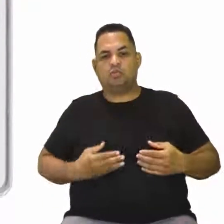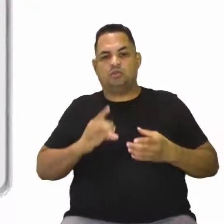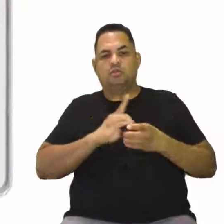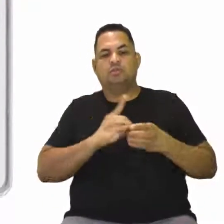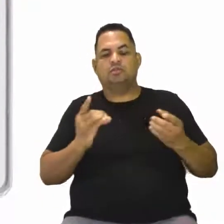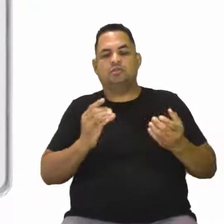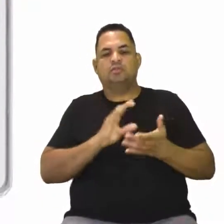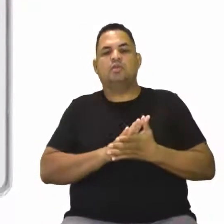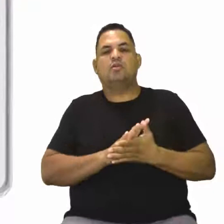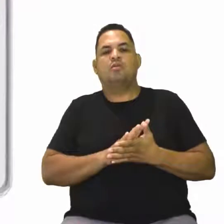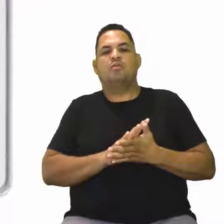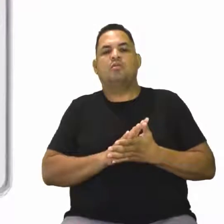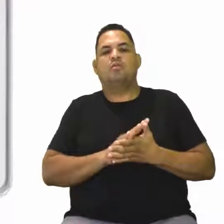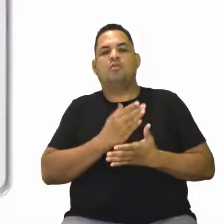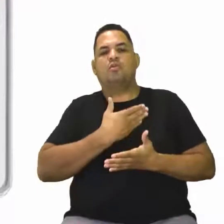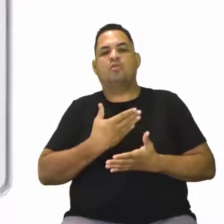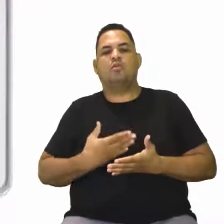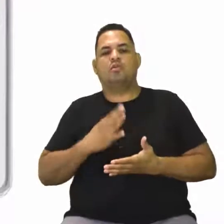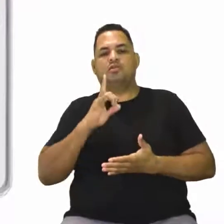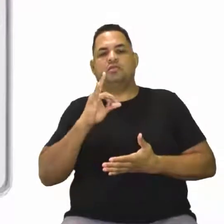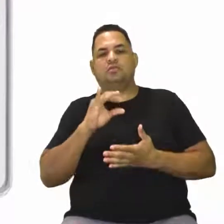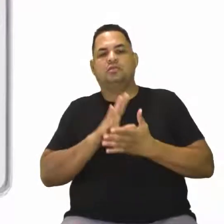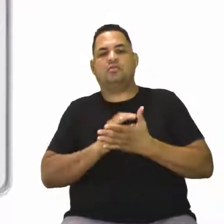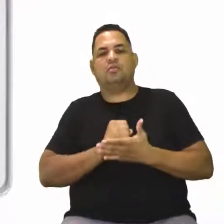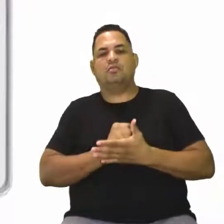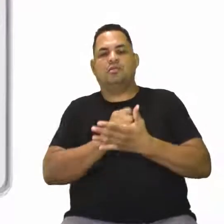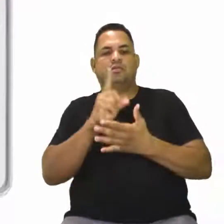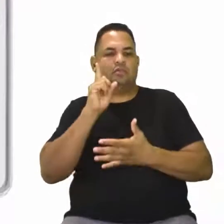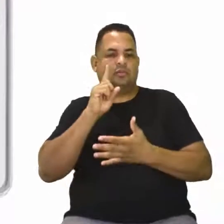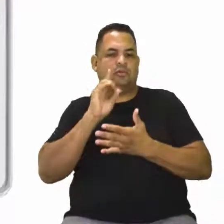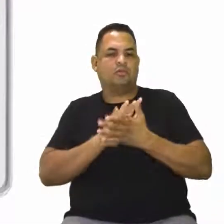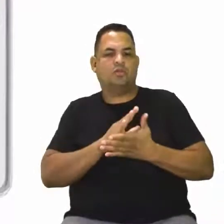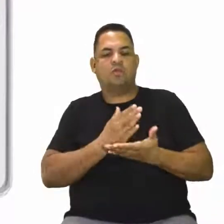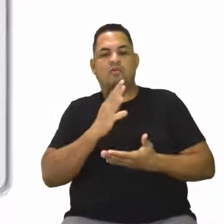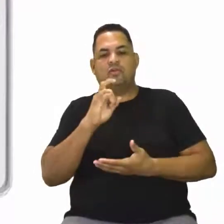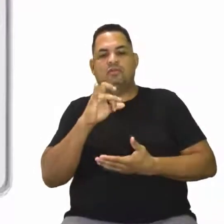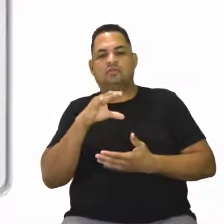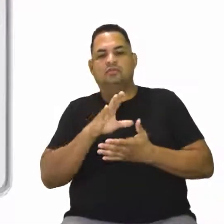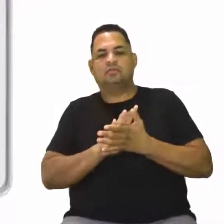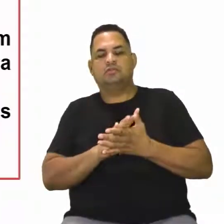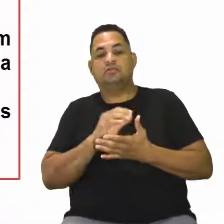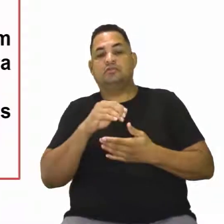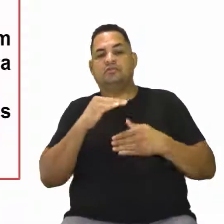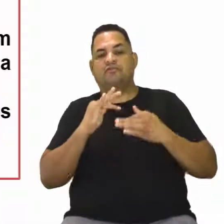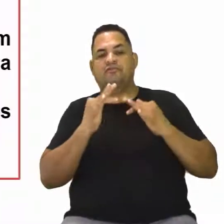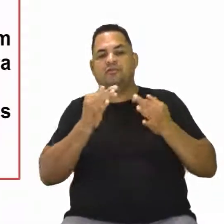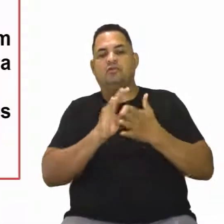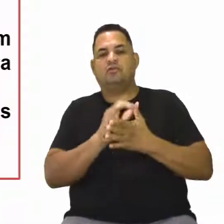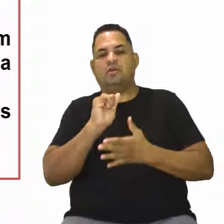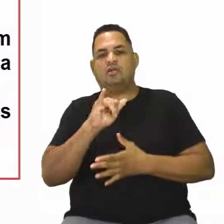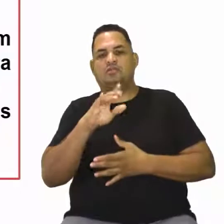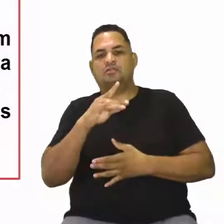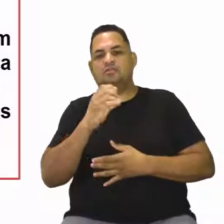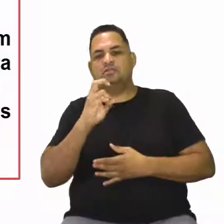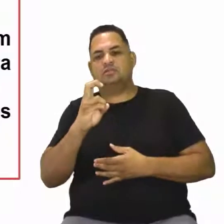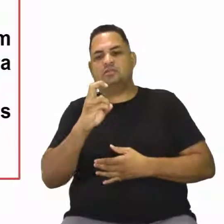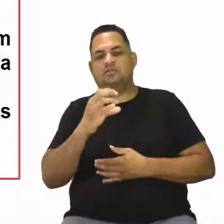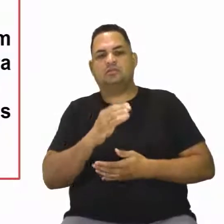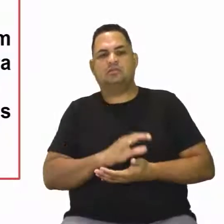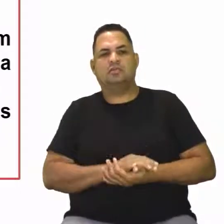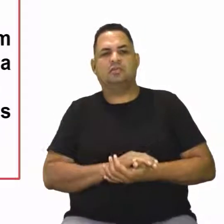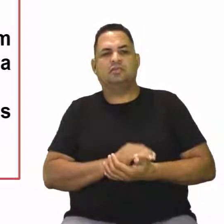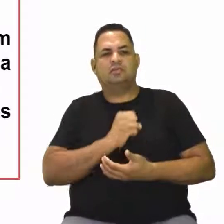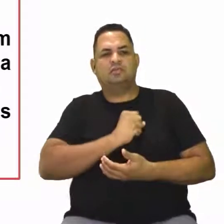apoio americano, o governo de Costa e Silva e, por último, o ato institucional número 5. Os